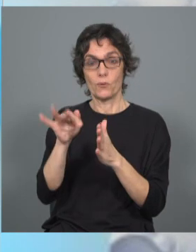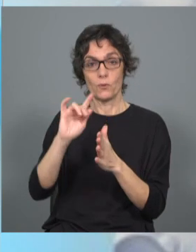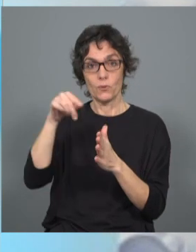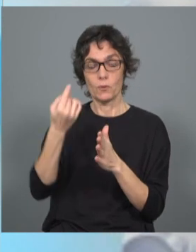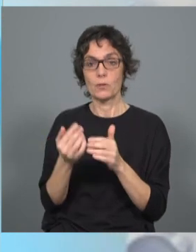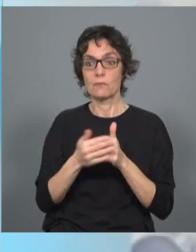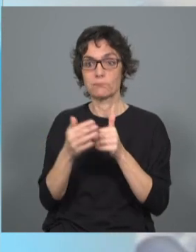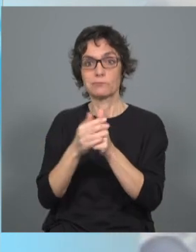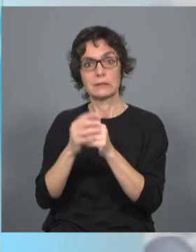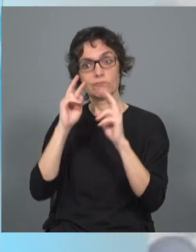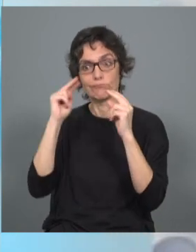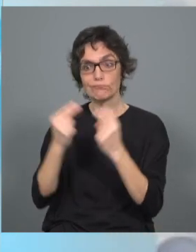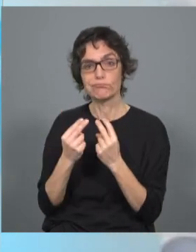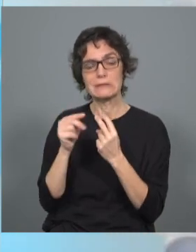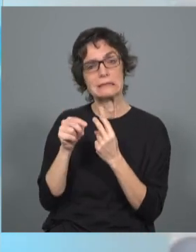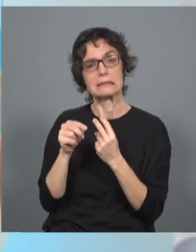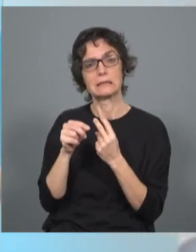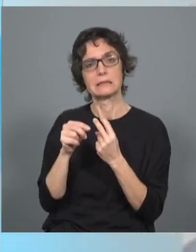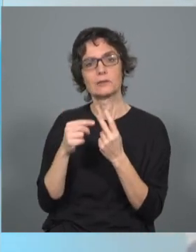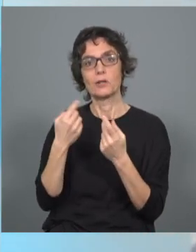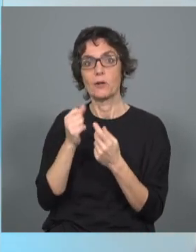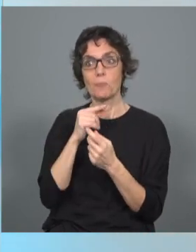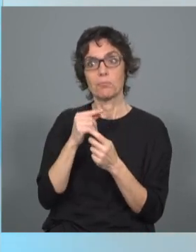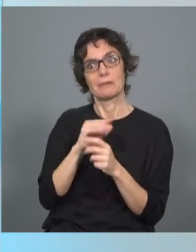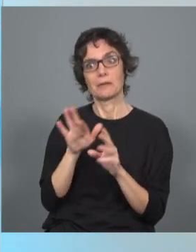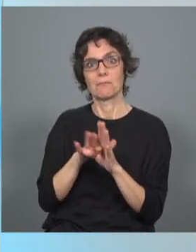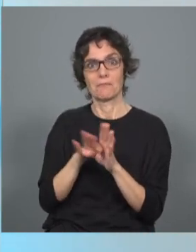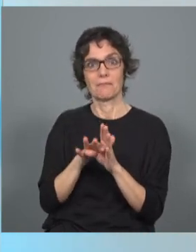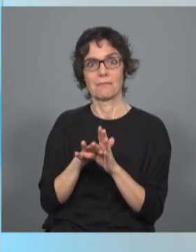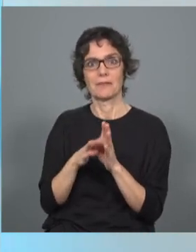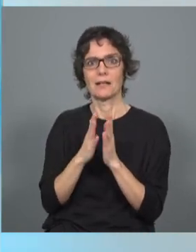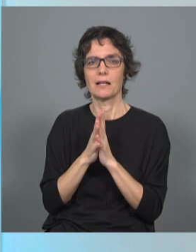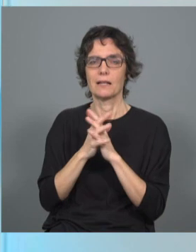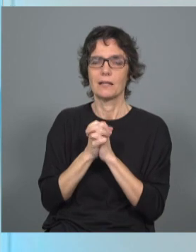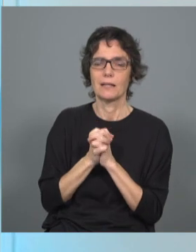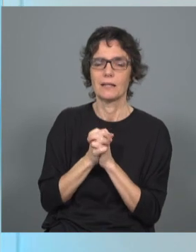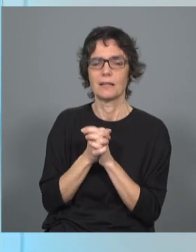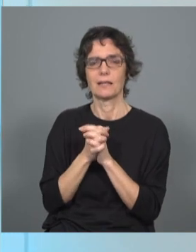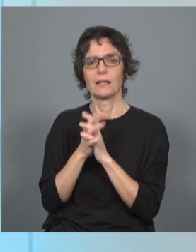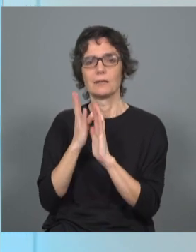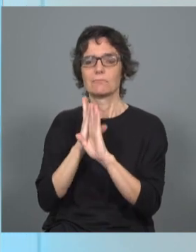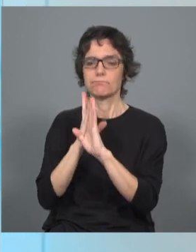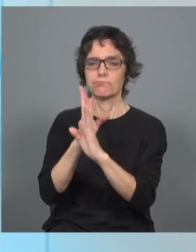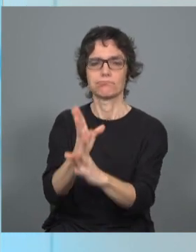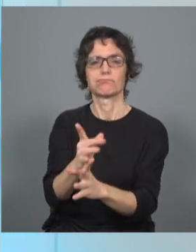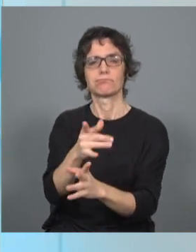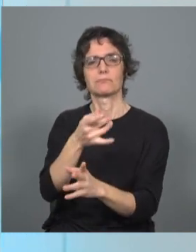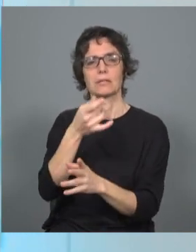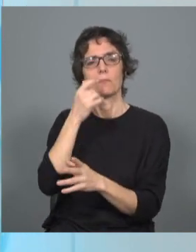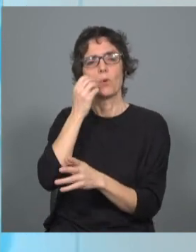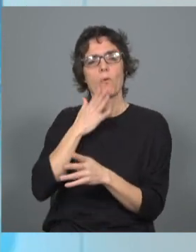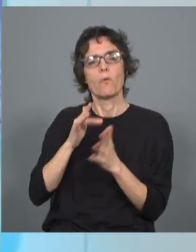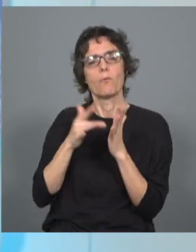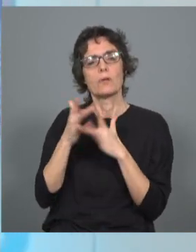seja, o participar sacramentalmente, nomeadamente na comunhão e na